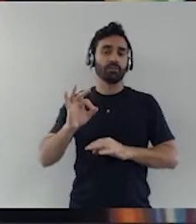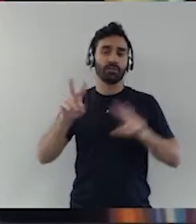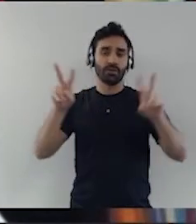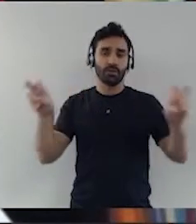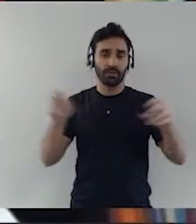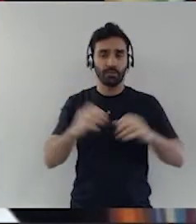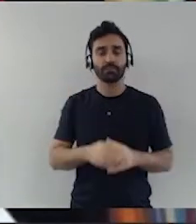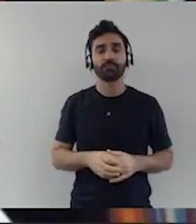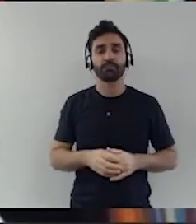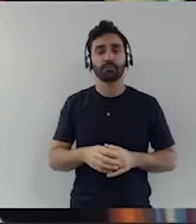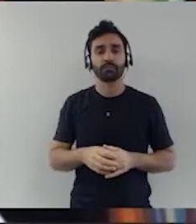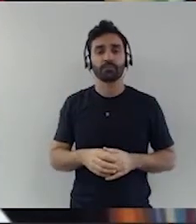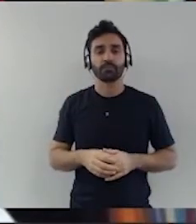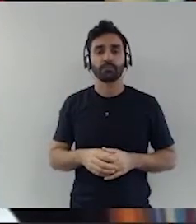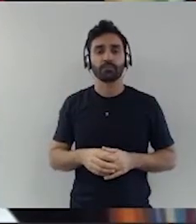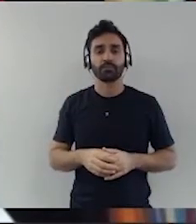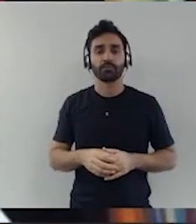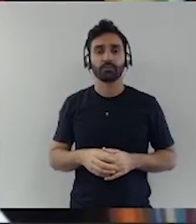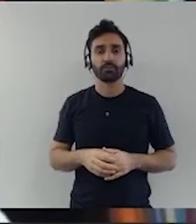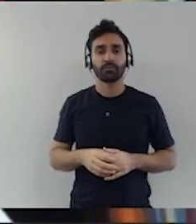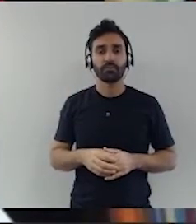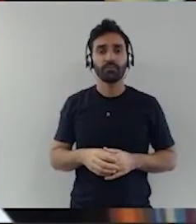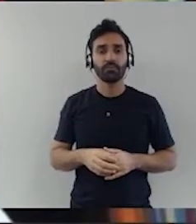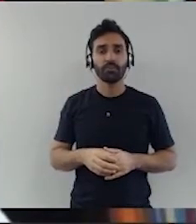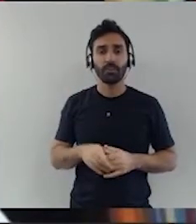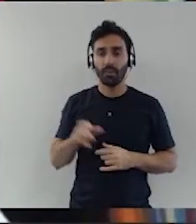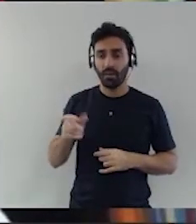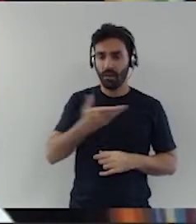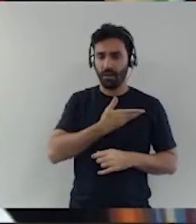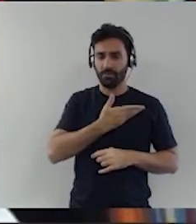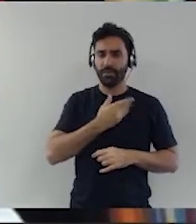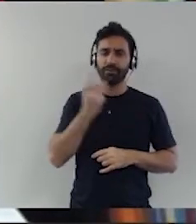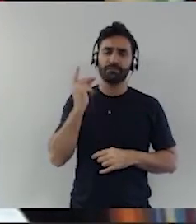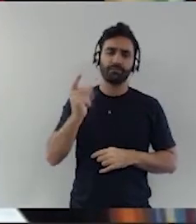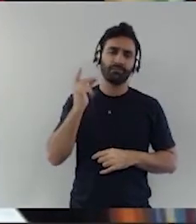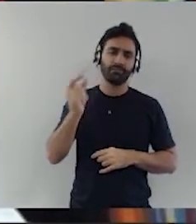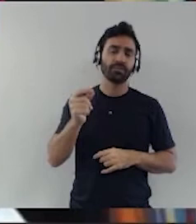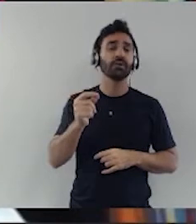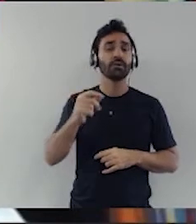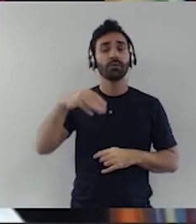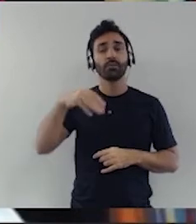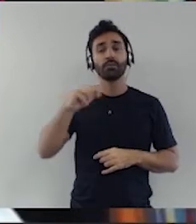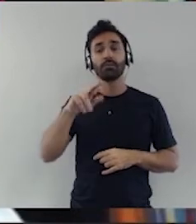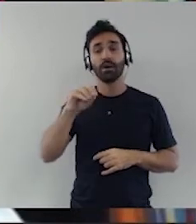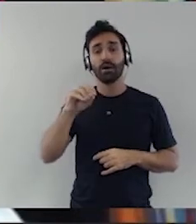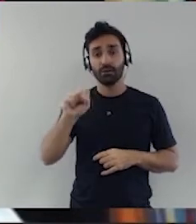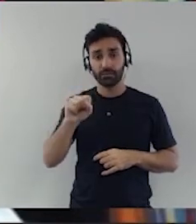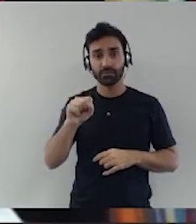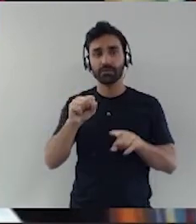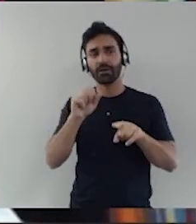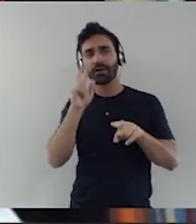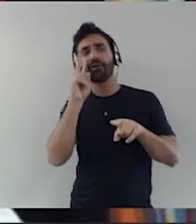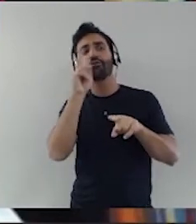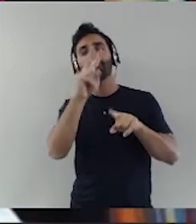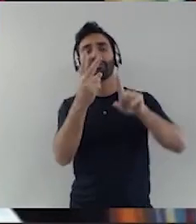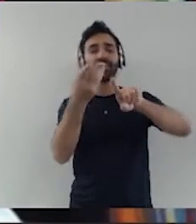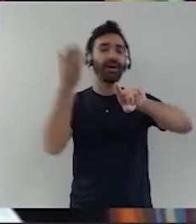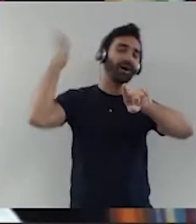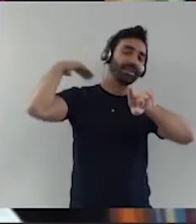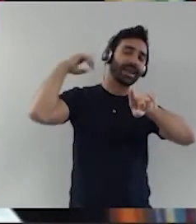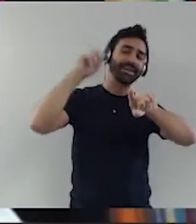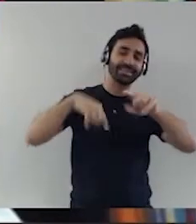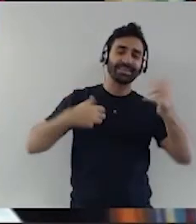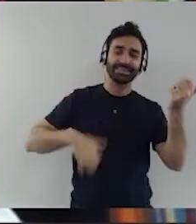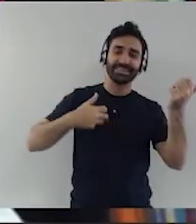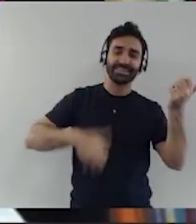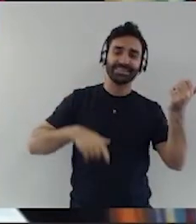tratamos. Também cumprimento o meu caro amigo de tantos anos, Marcos Nóbrega. Os instrumentos musicais ali atrás já mostram que ele é um astro principal